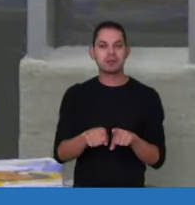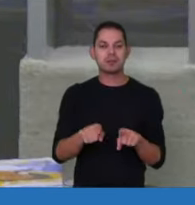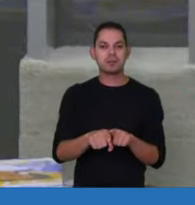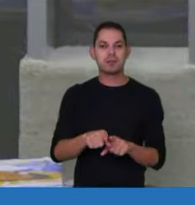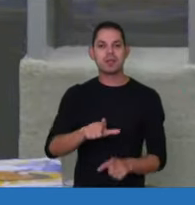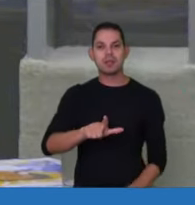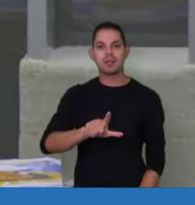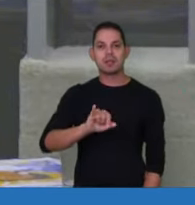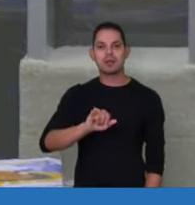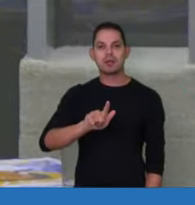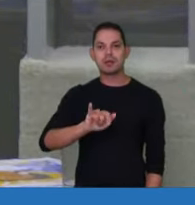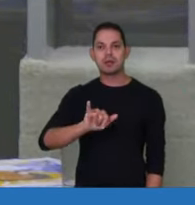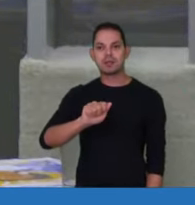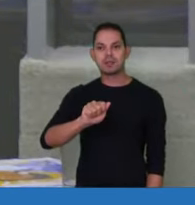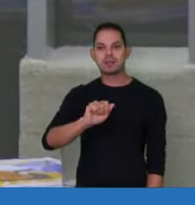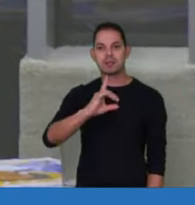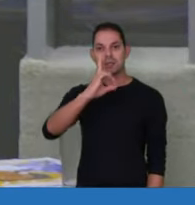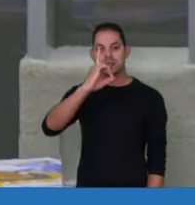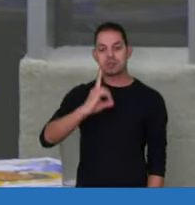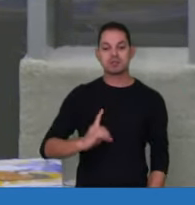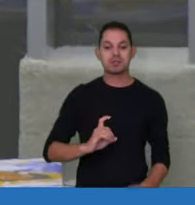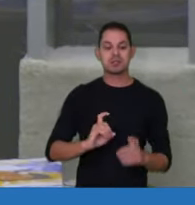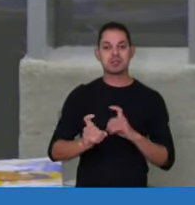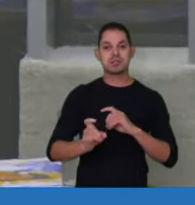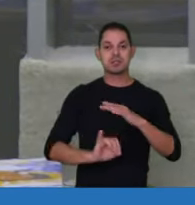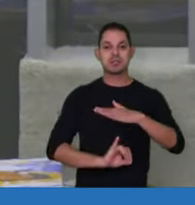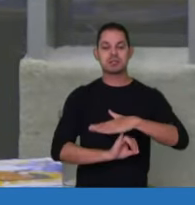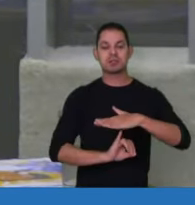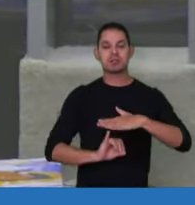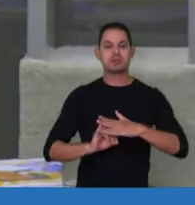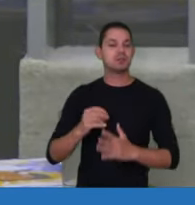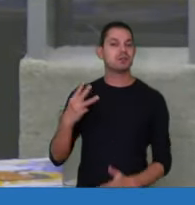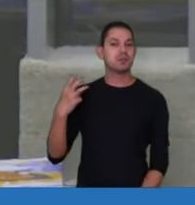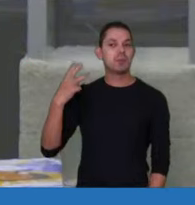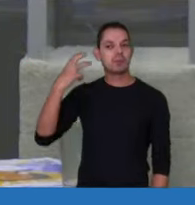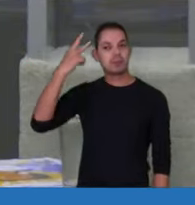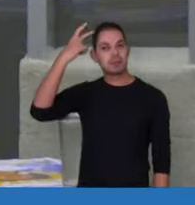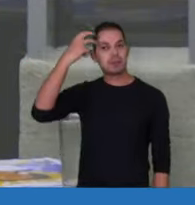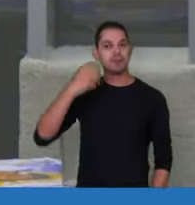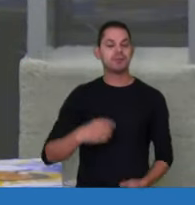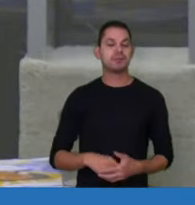diretora executiva do Instituto Marielle,